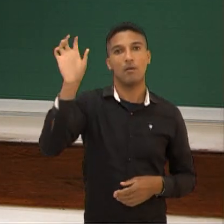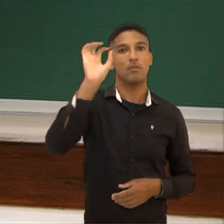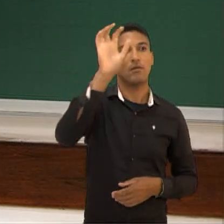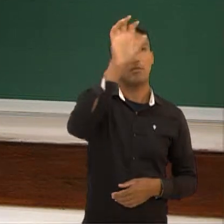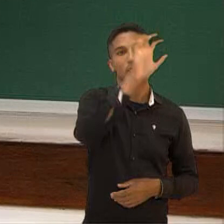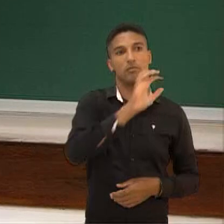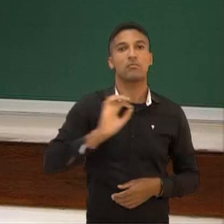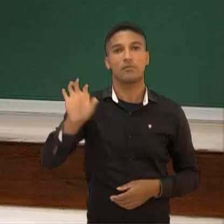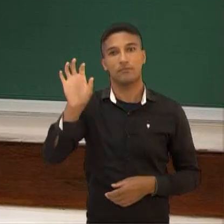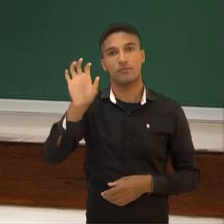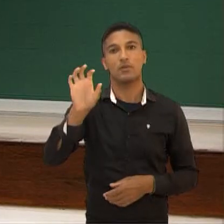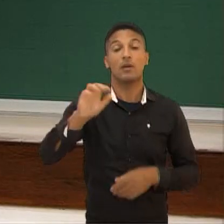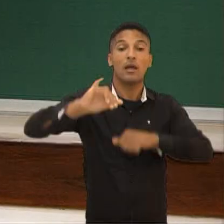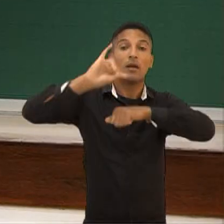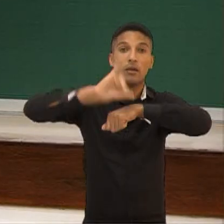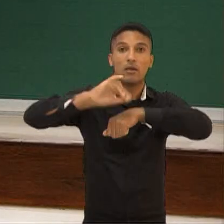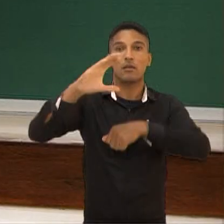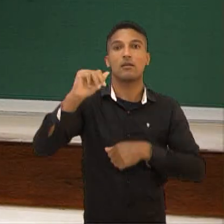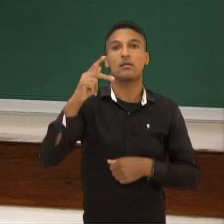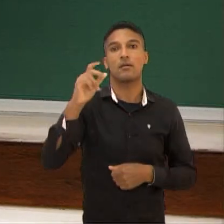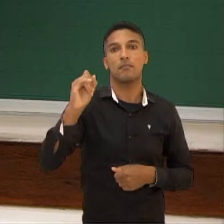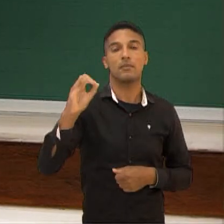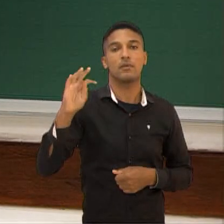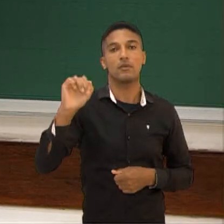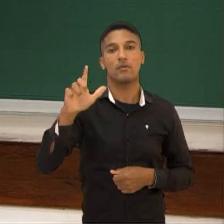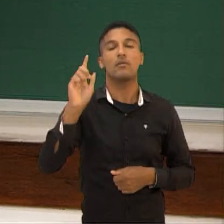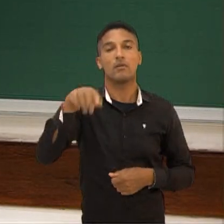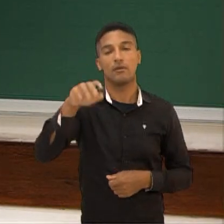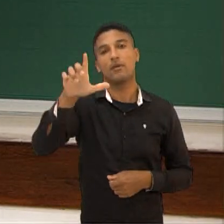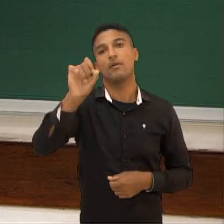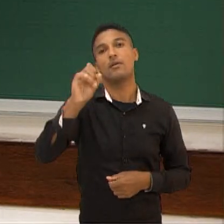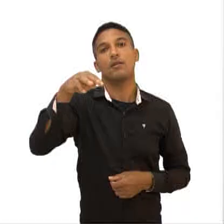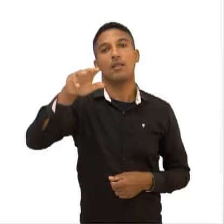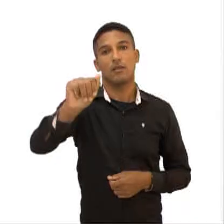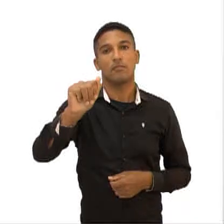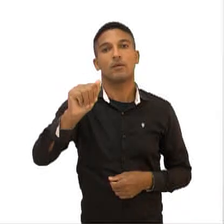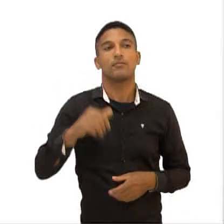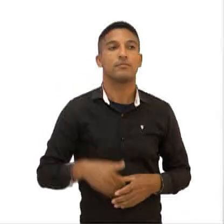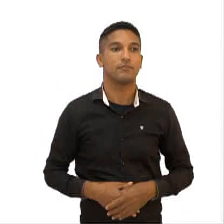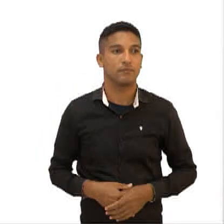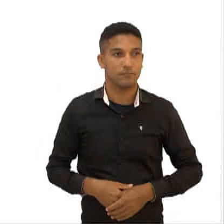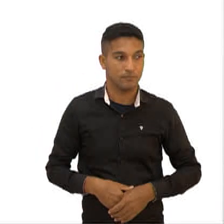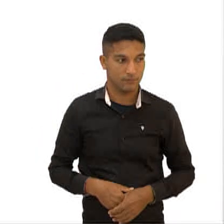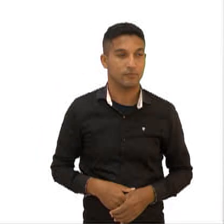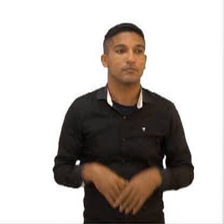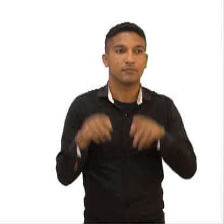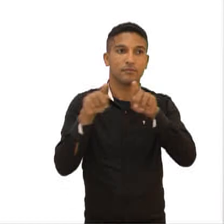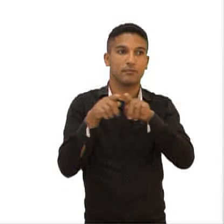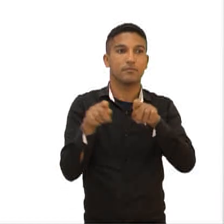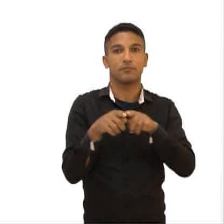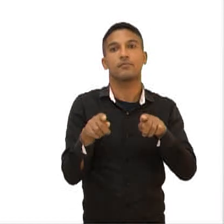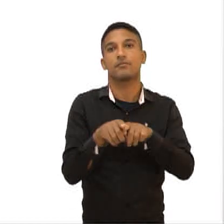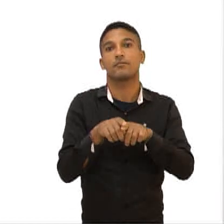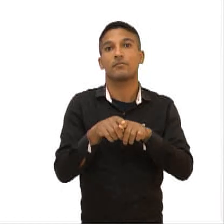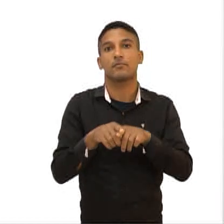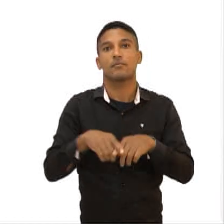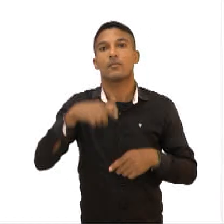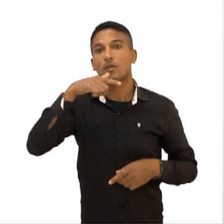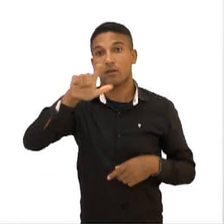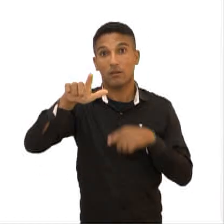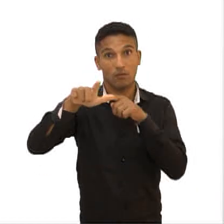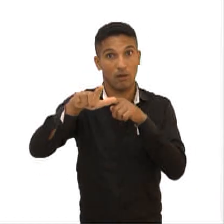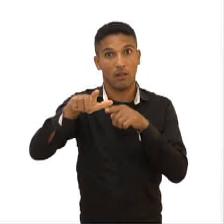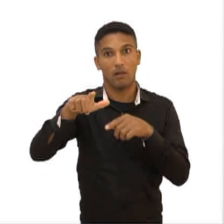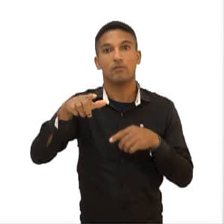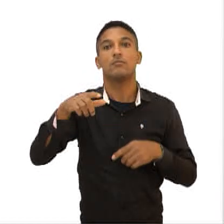né? E a sua capital se chama Lima. A ver, os idiomas, então, do Peru, em cifras, em